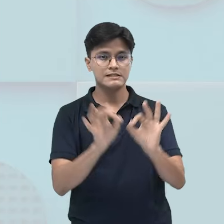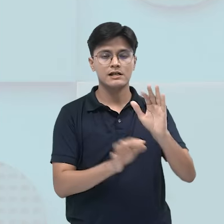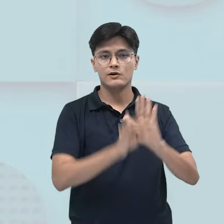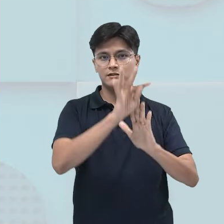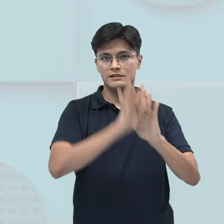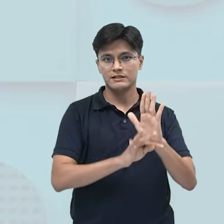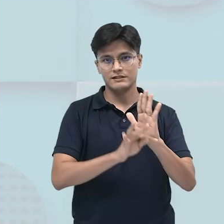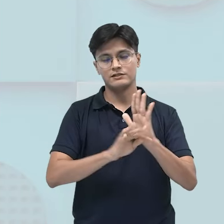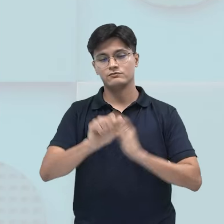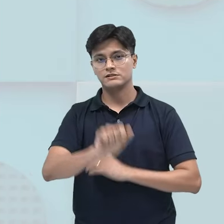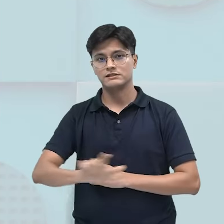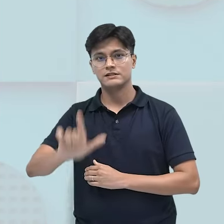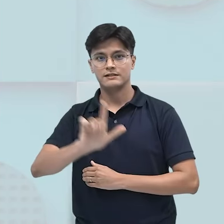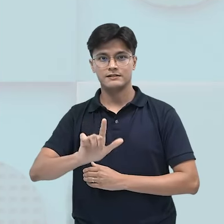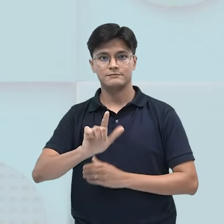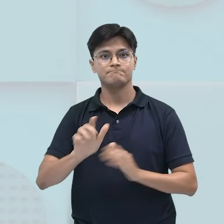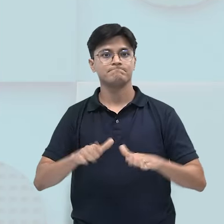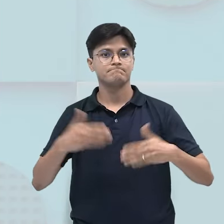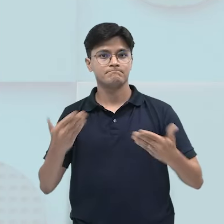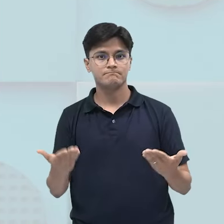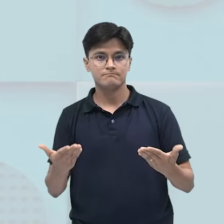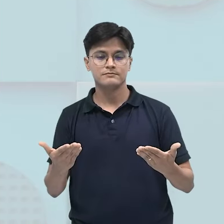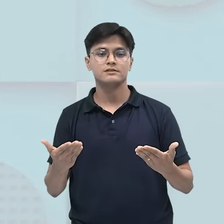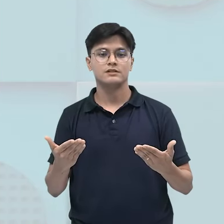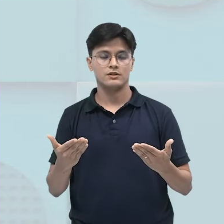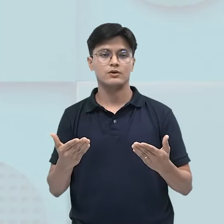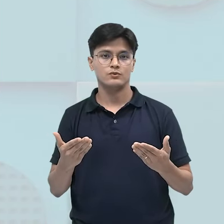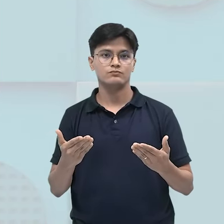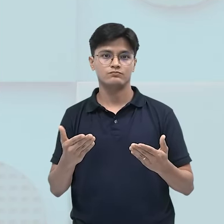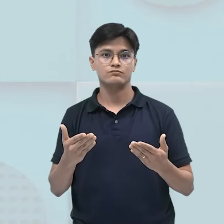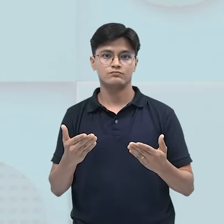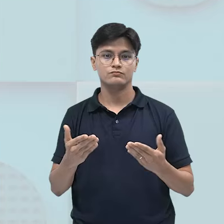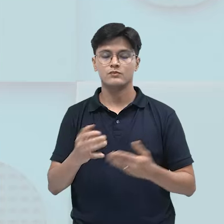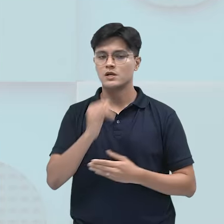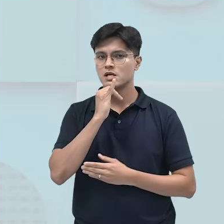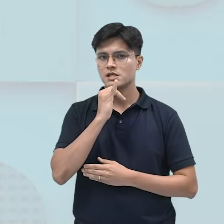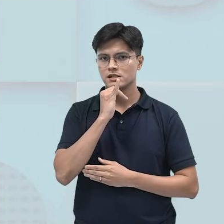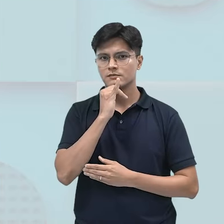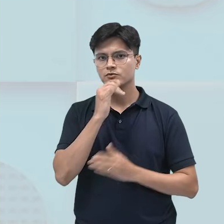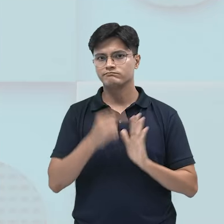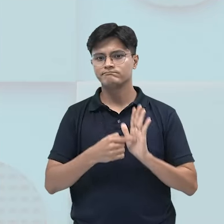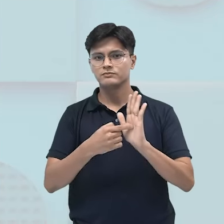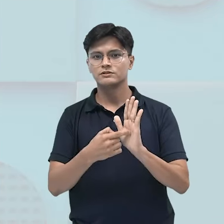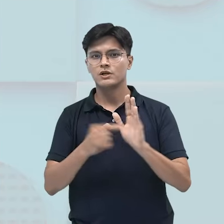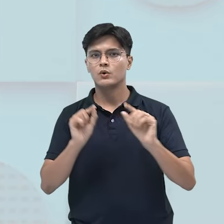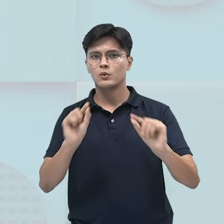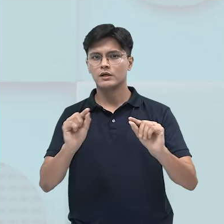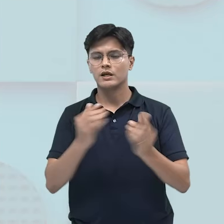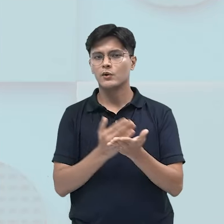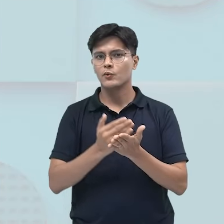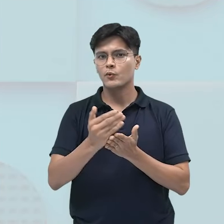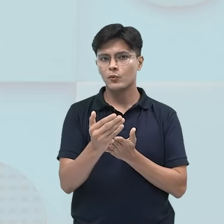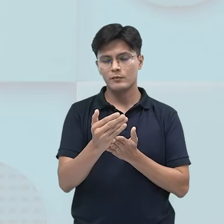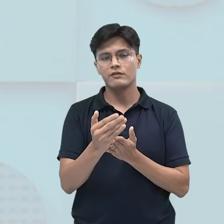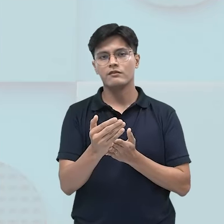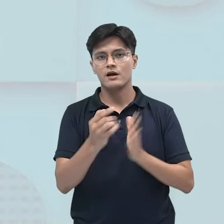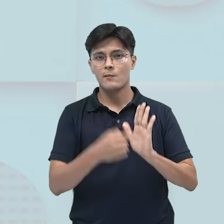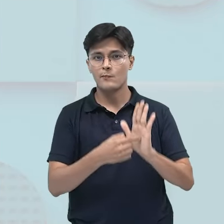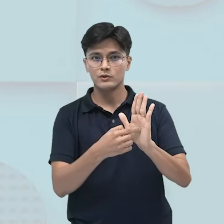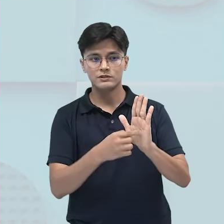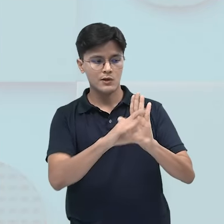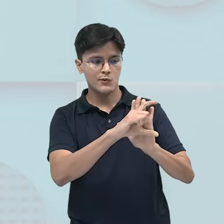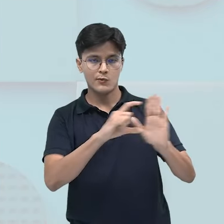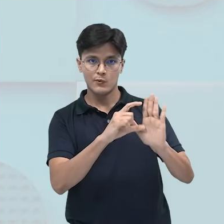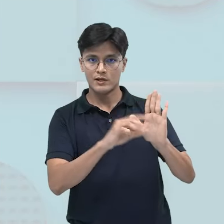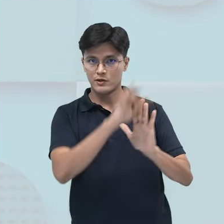literário. Então, para o nosso exemplo, nós vamos começar apreciando um